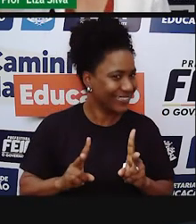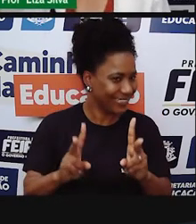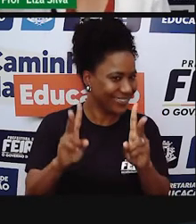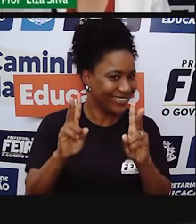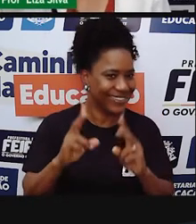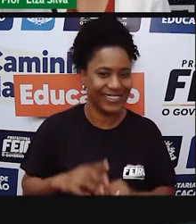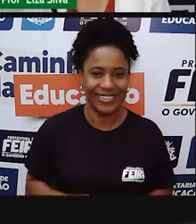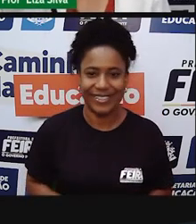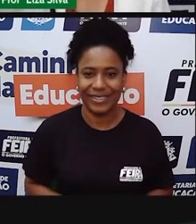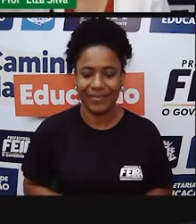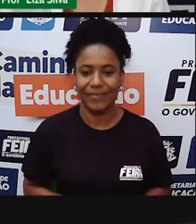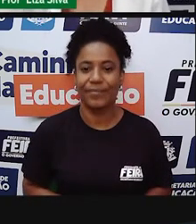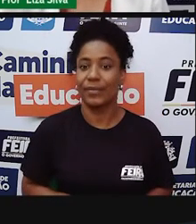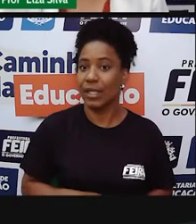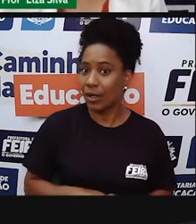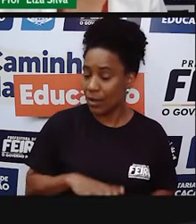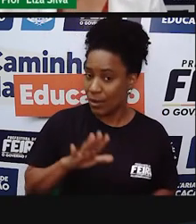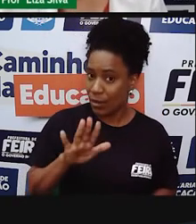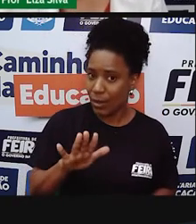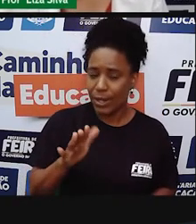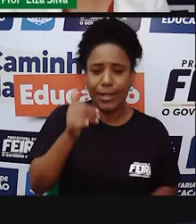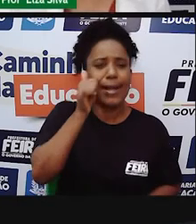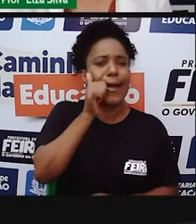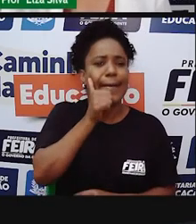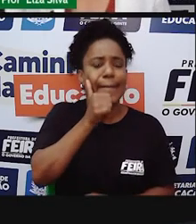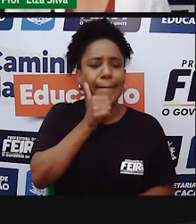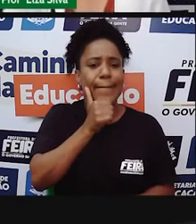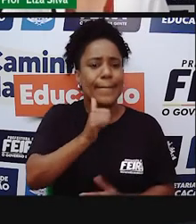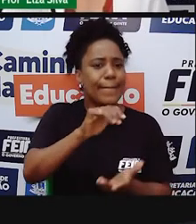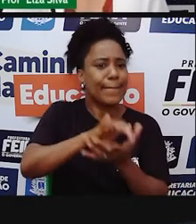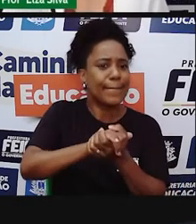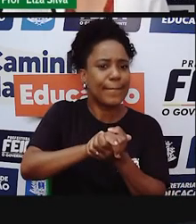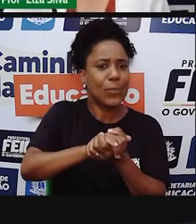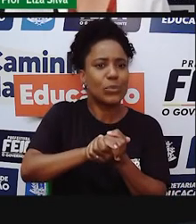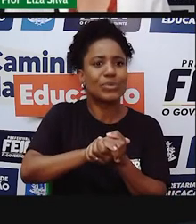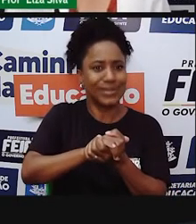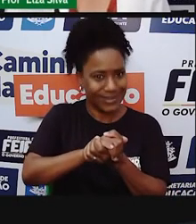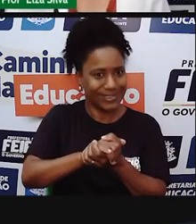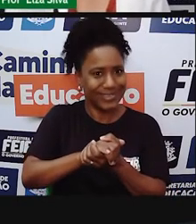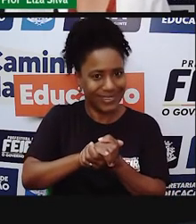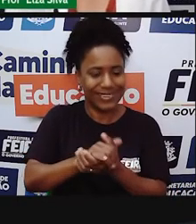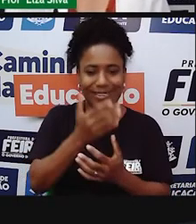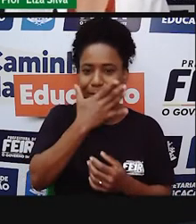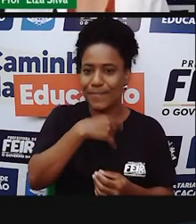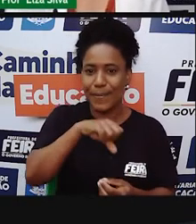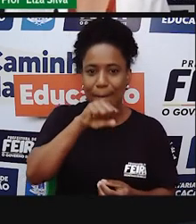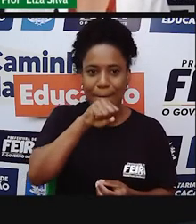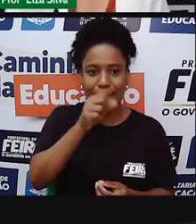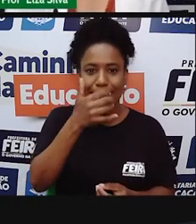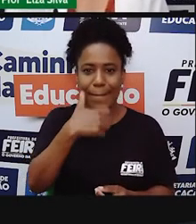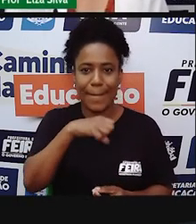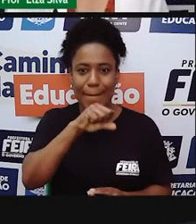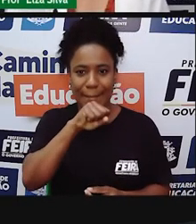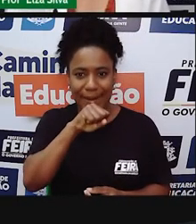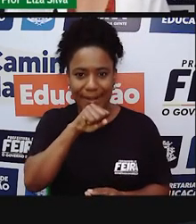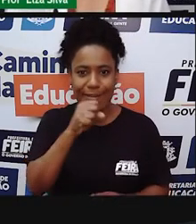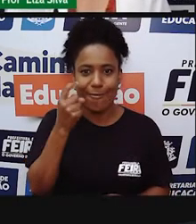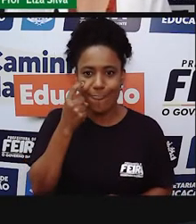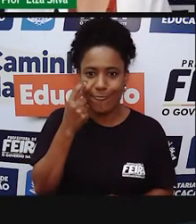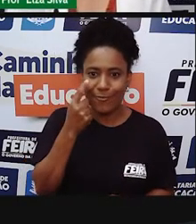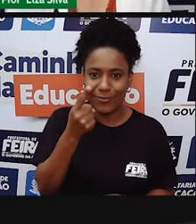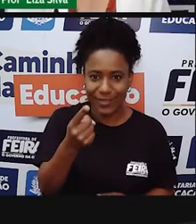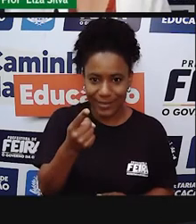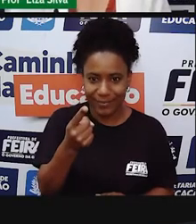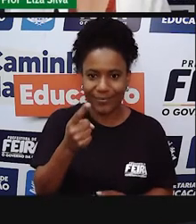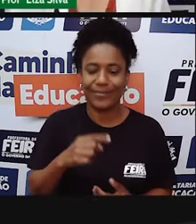do lado da Marge, da esposa do Homer, nós temos ali os pais dela, né? Que é o Clancy e a Jackie. O Clancy,